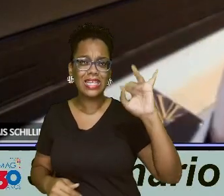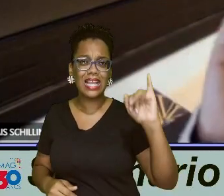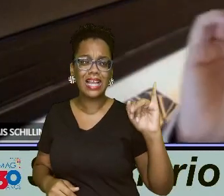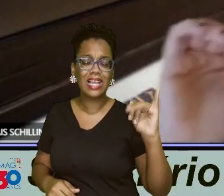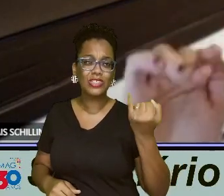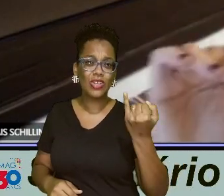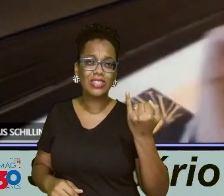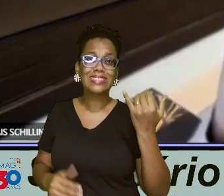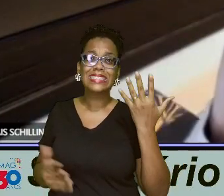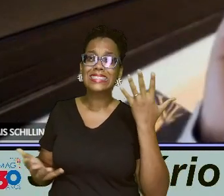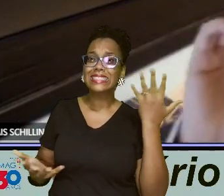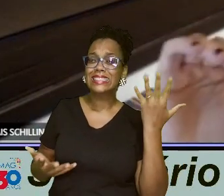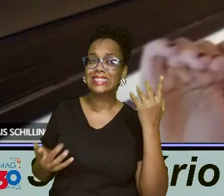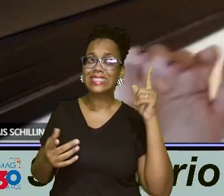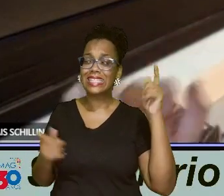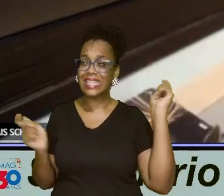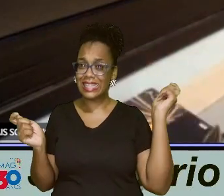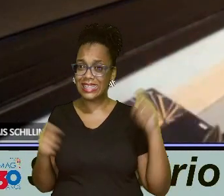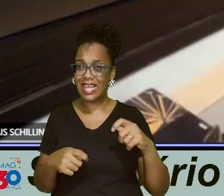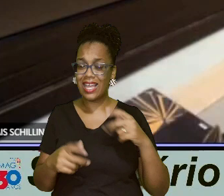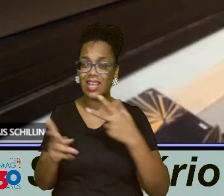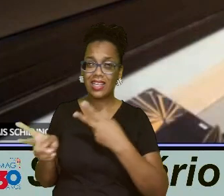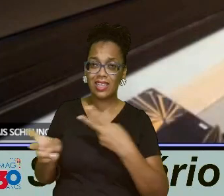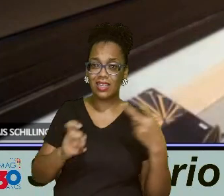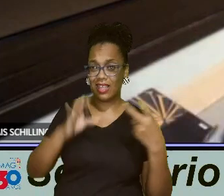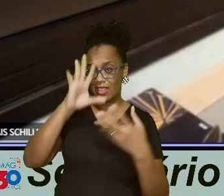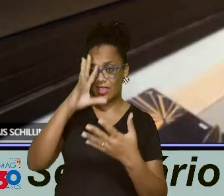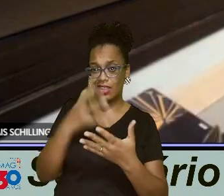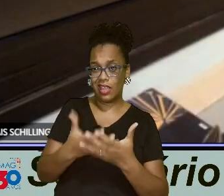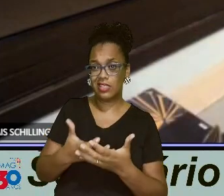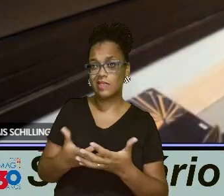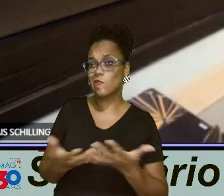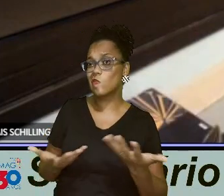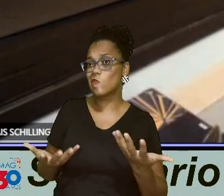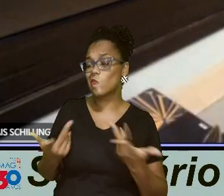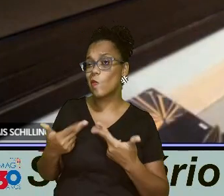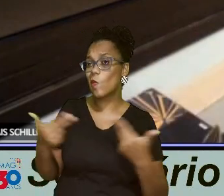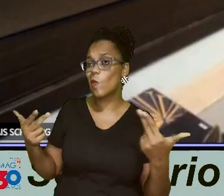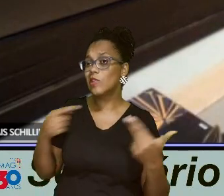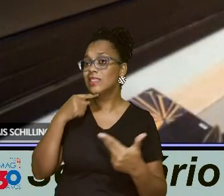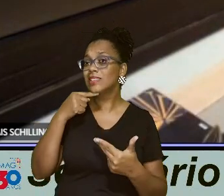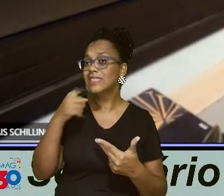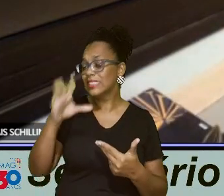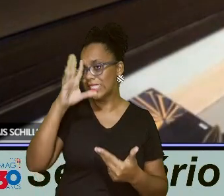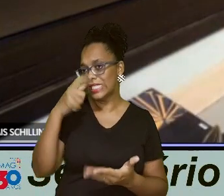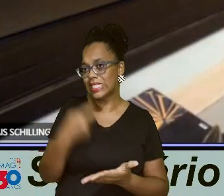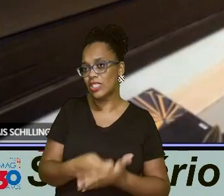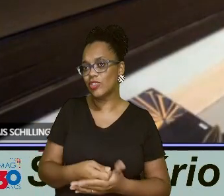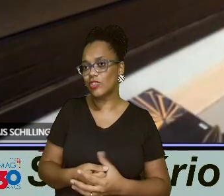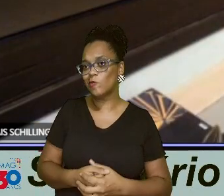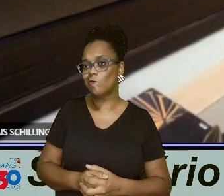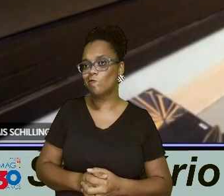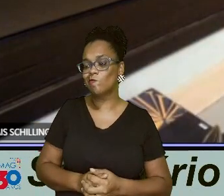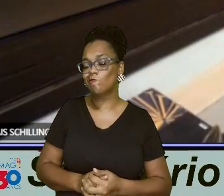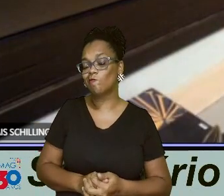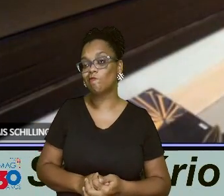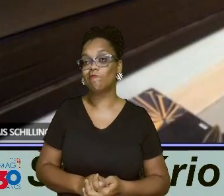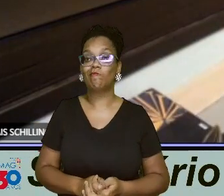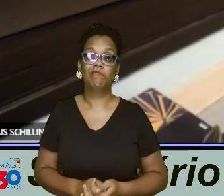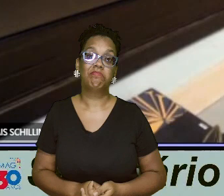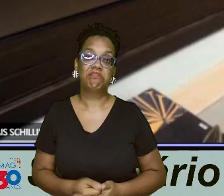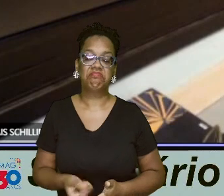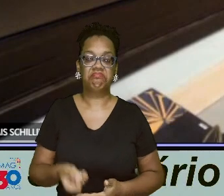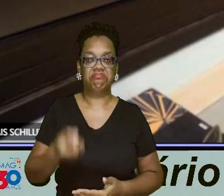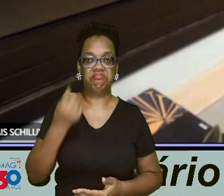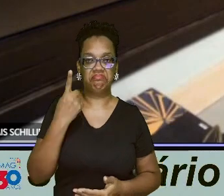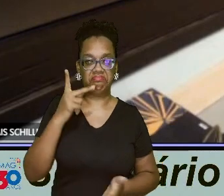superior pode extrair uma tese a partir de algo que não foi decidido? Será que isso